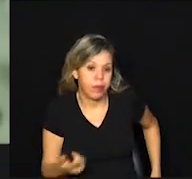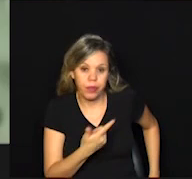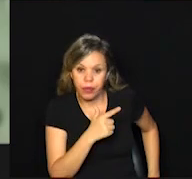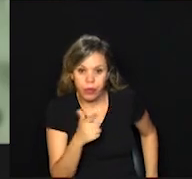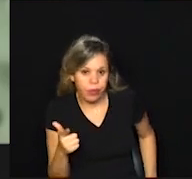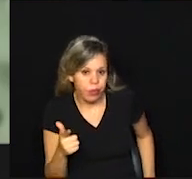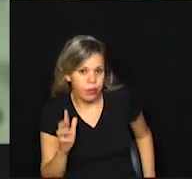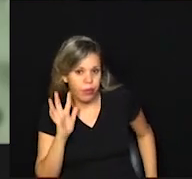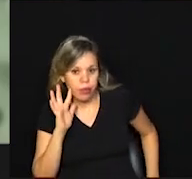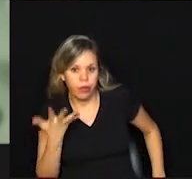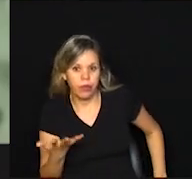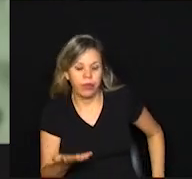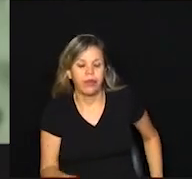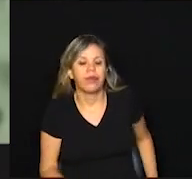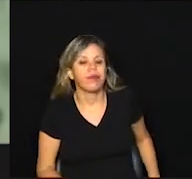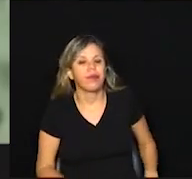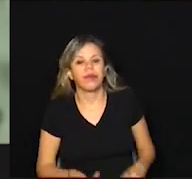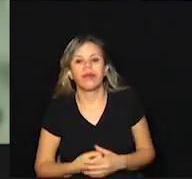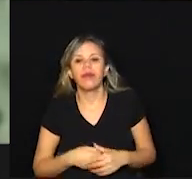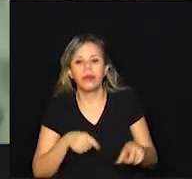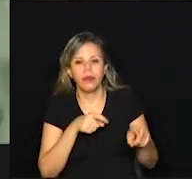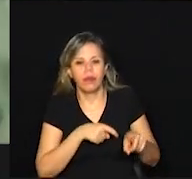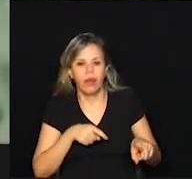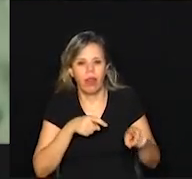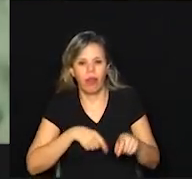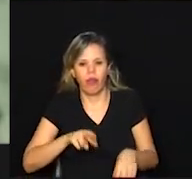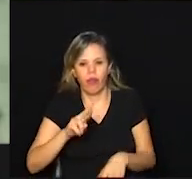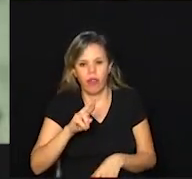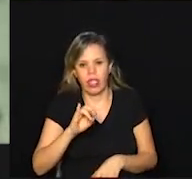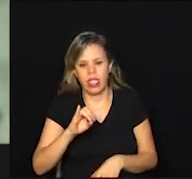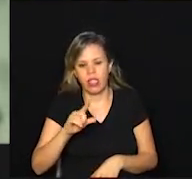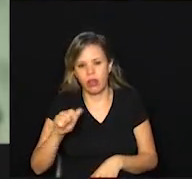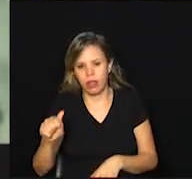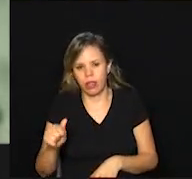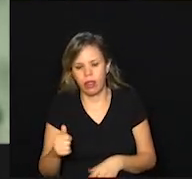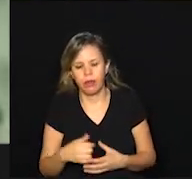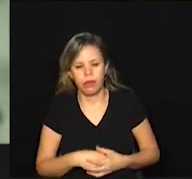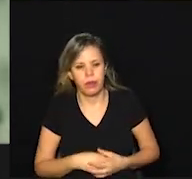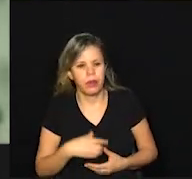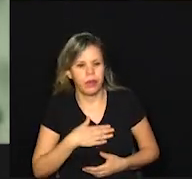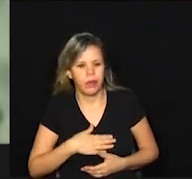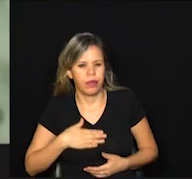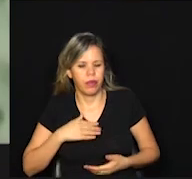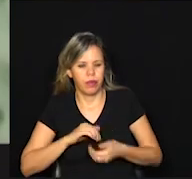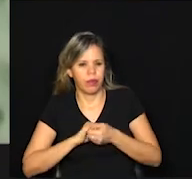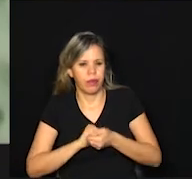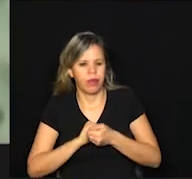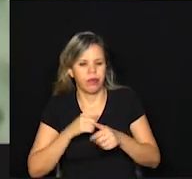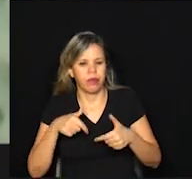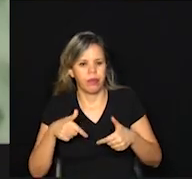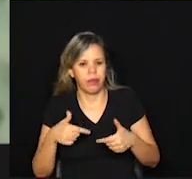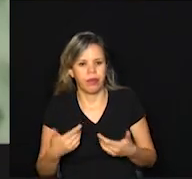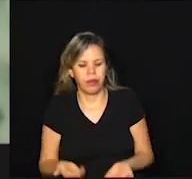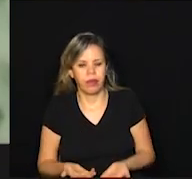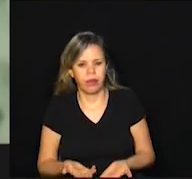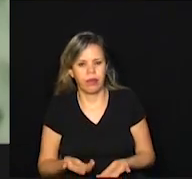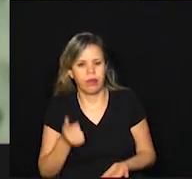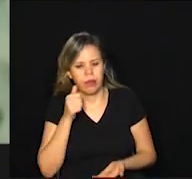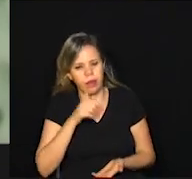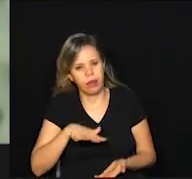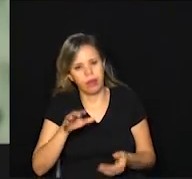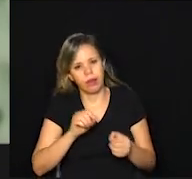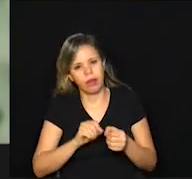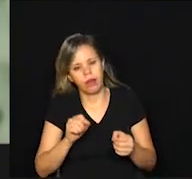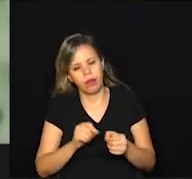gente não tem um retorno com relação a fazenda Roseira né É gostaria de cumprimentar o trabalho dessas mulheres